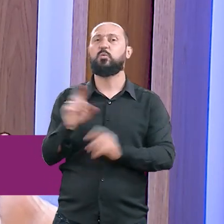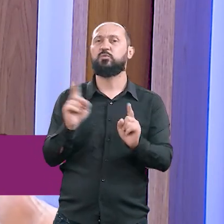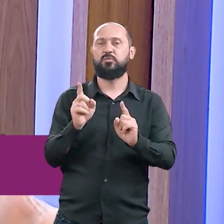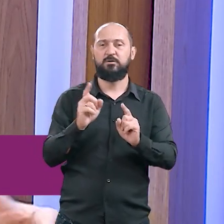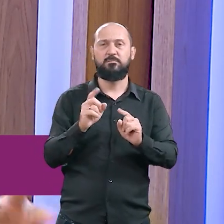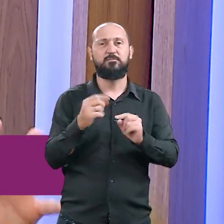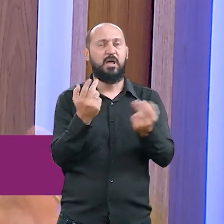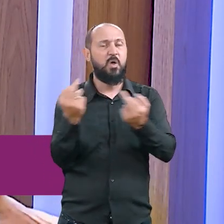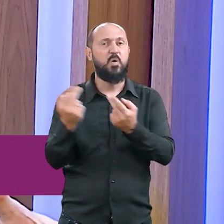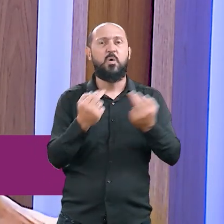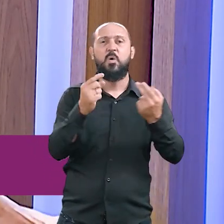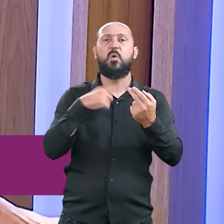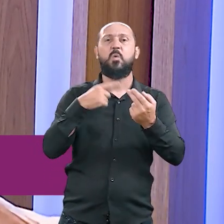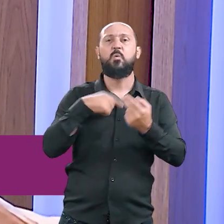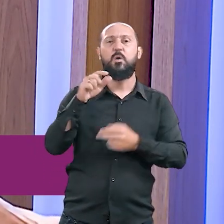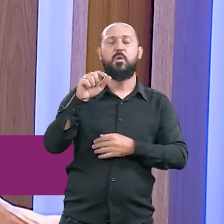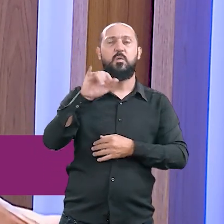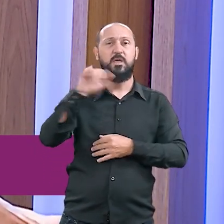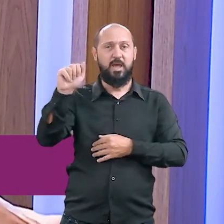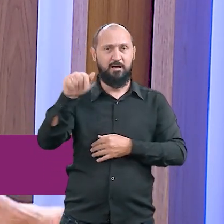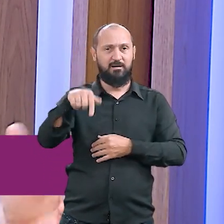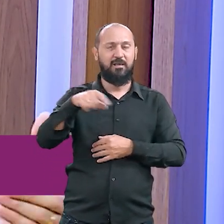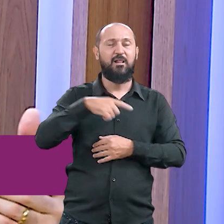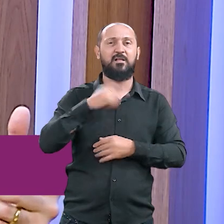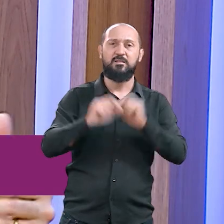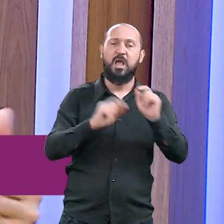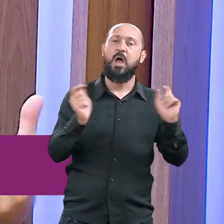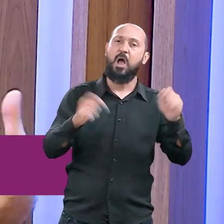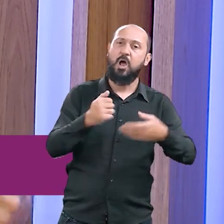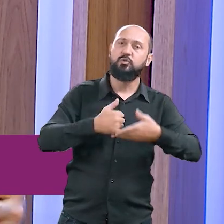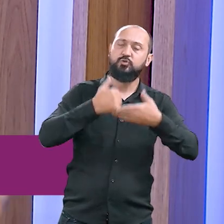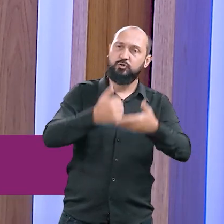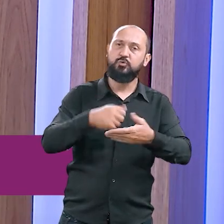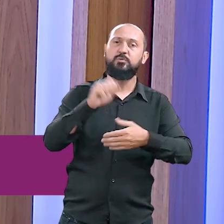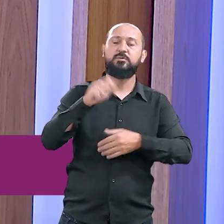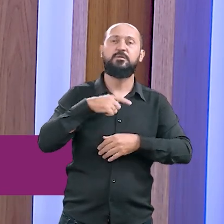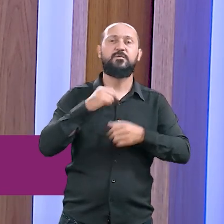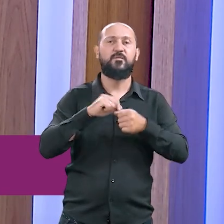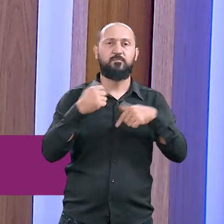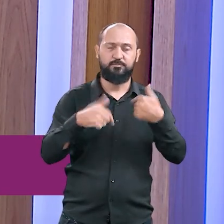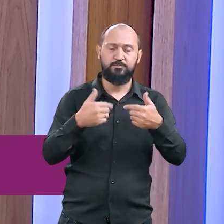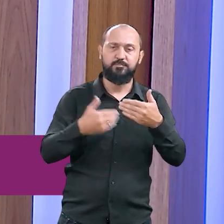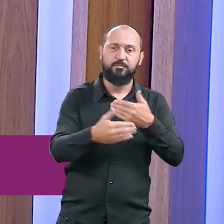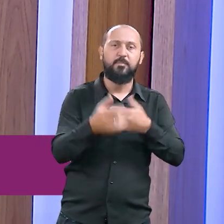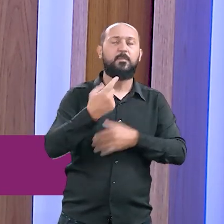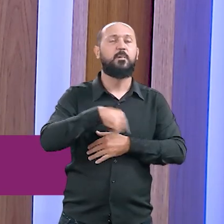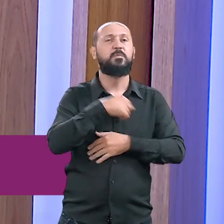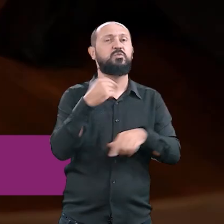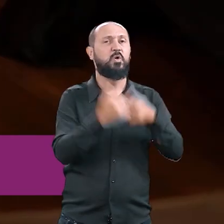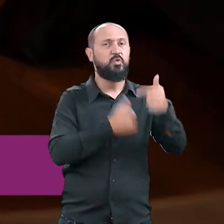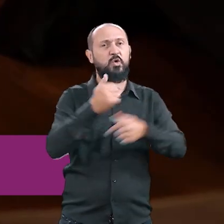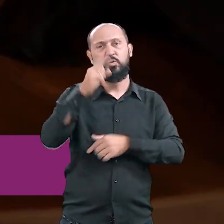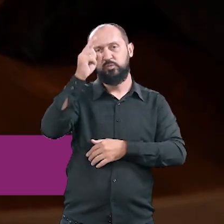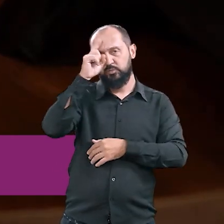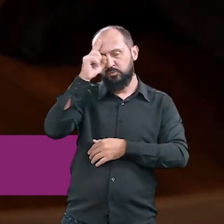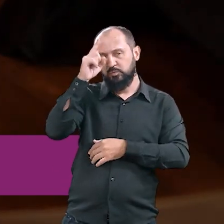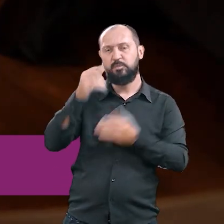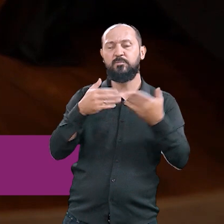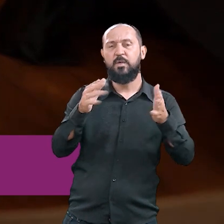mais na palma da mão e reduziu preços. Mas eu tenho a sensação que a cooperativa de táxi não achou exatamente a mesma coisa. Aí você vai lá para